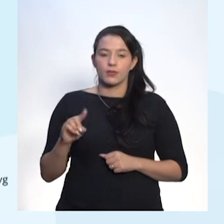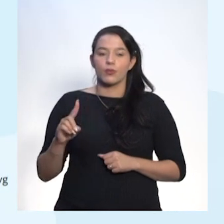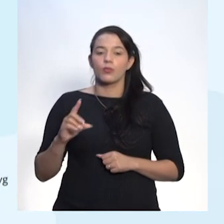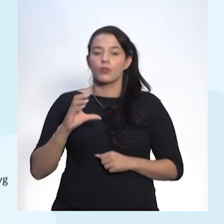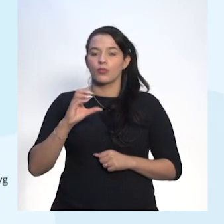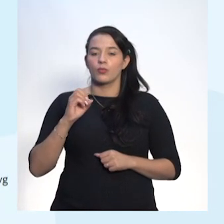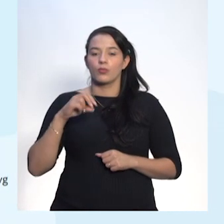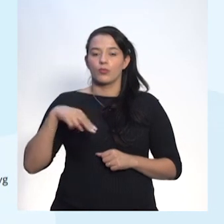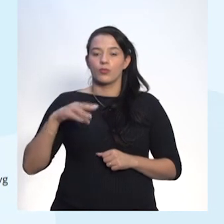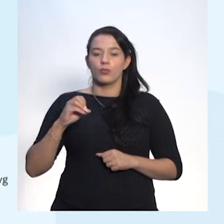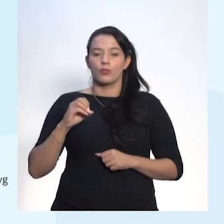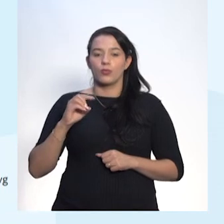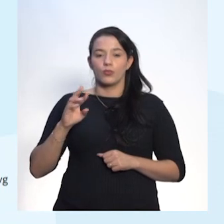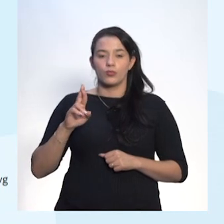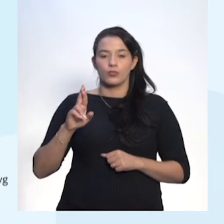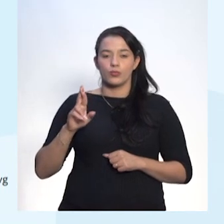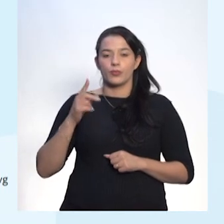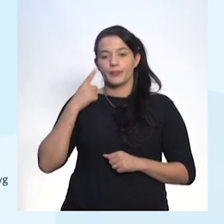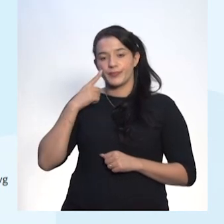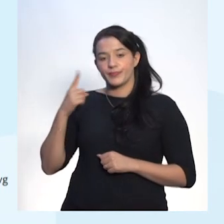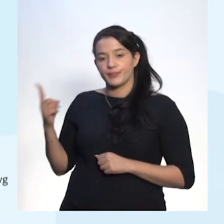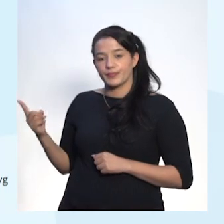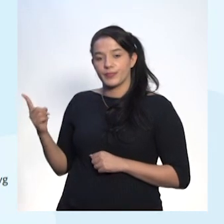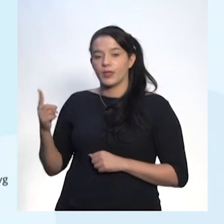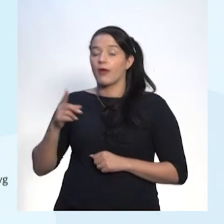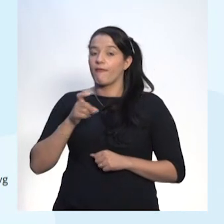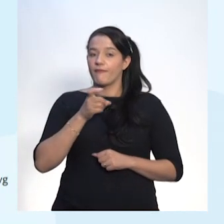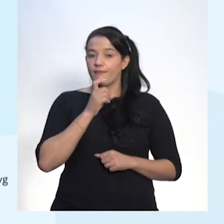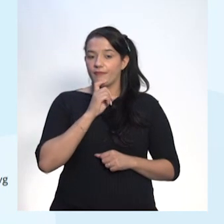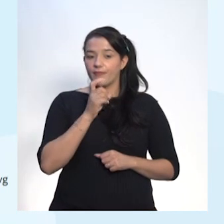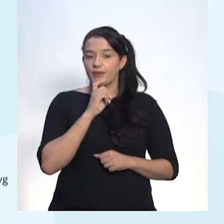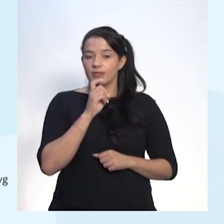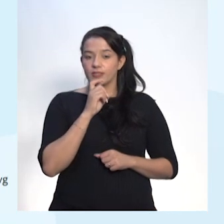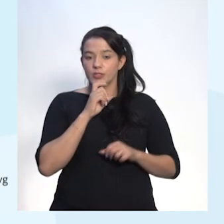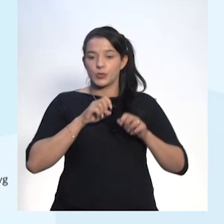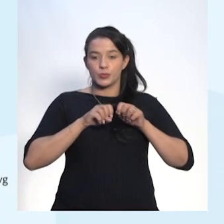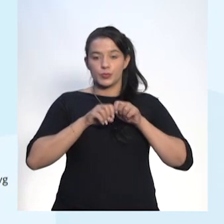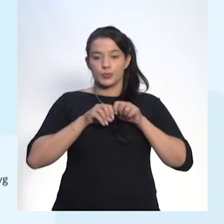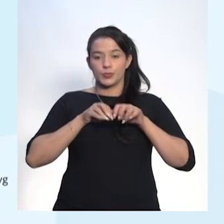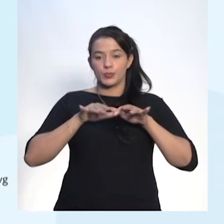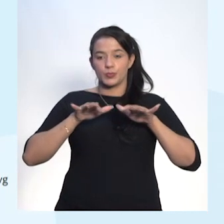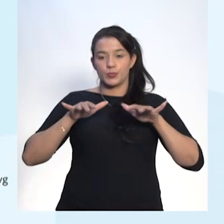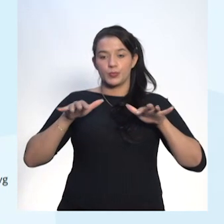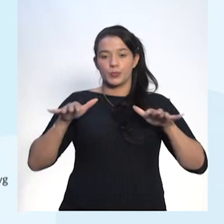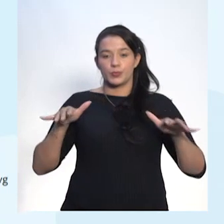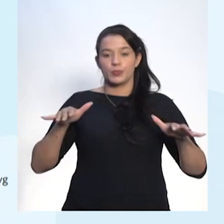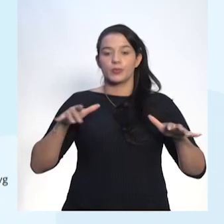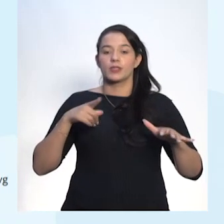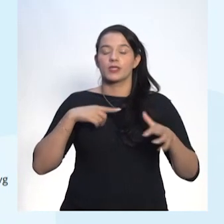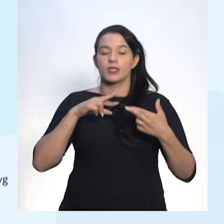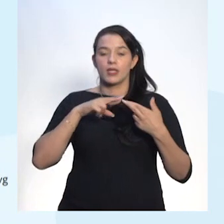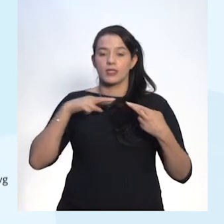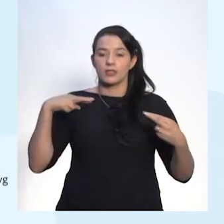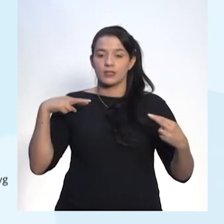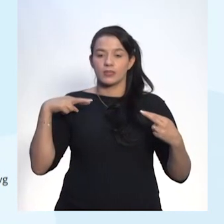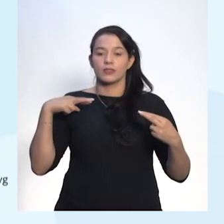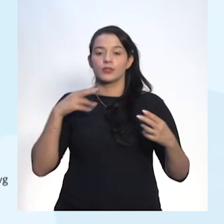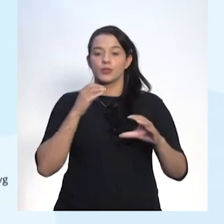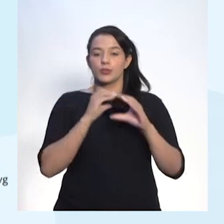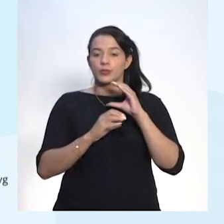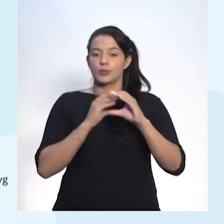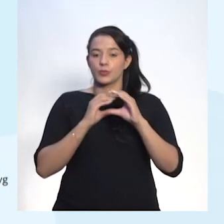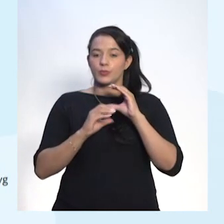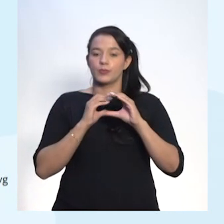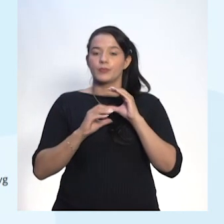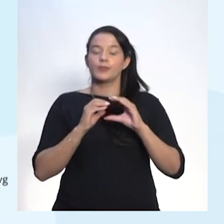aí, pelo mapa, nós estamos vendo a extensão, aí o verde, né? A extensão dessa rede de comunicação e